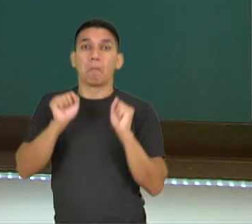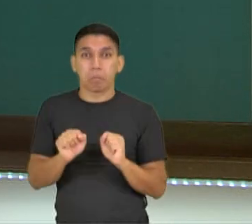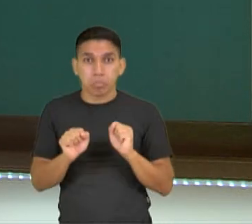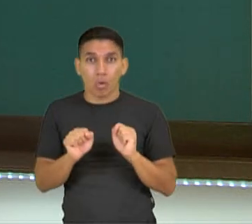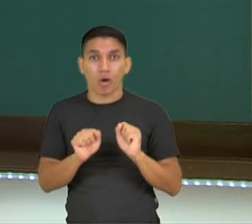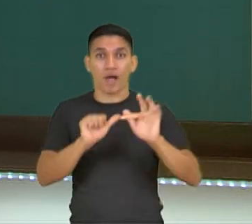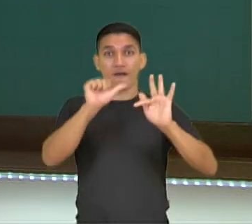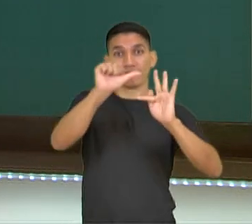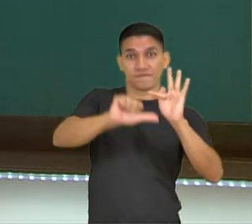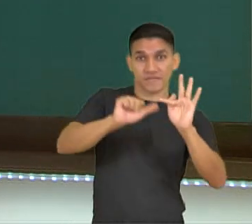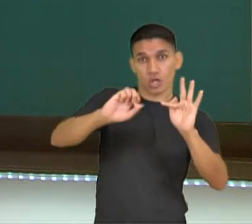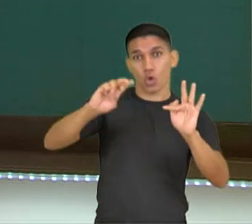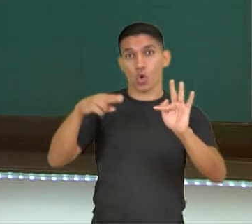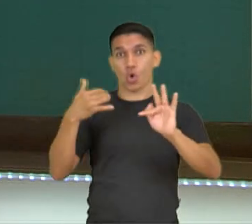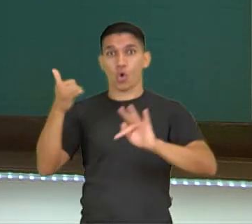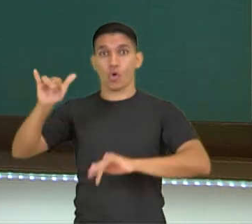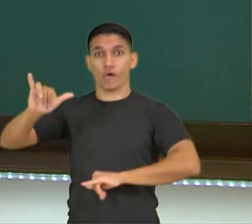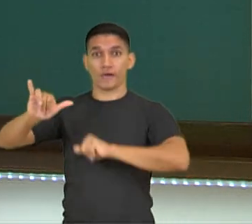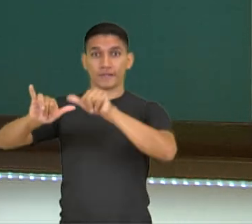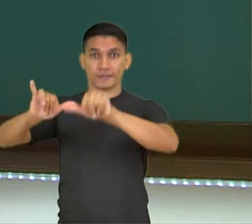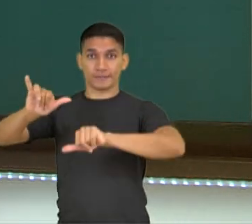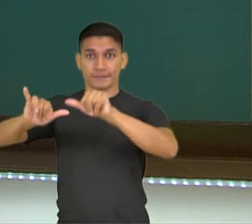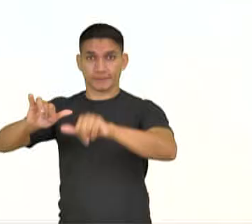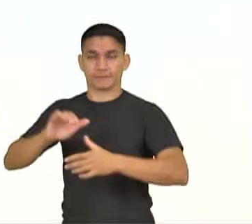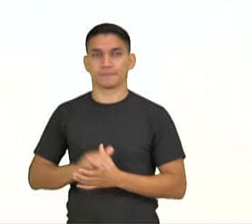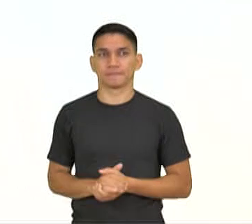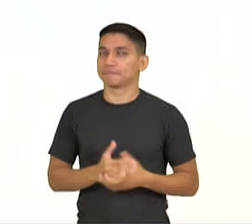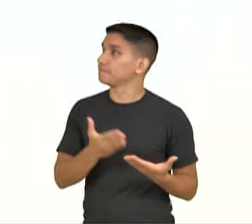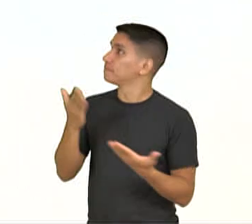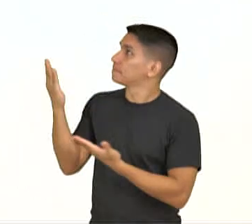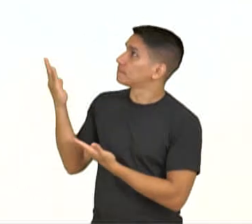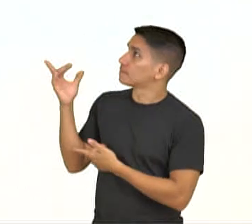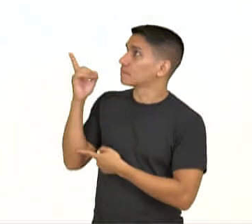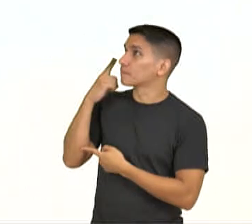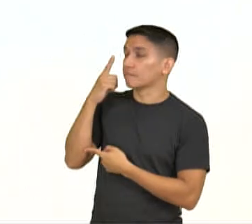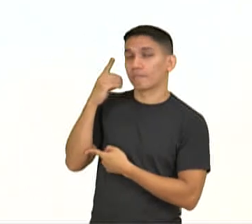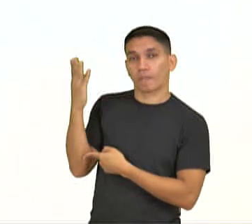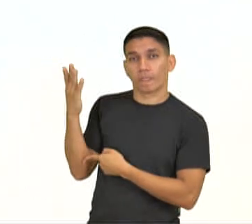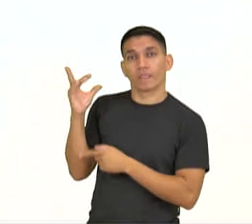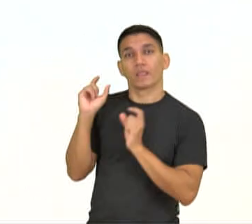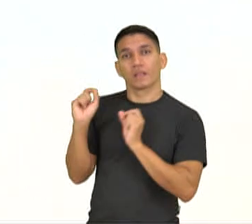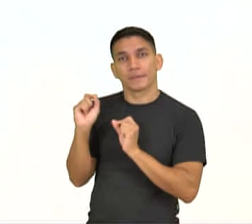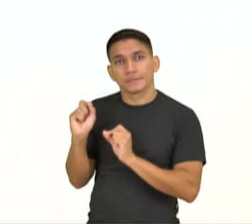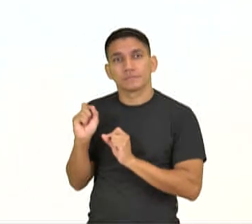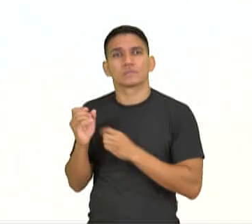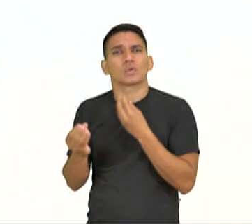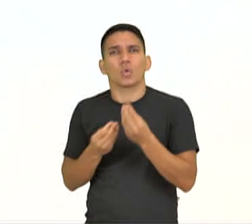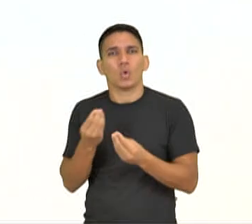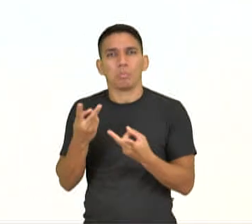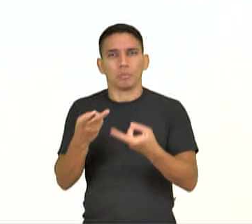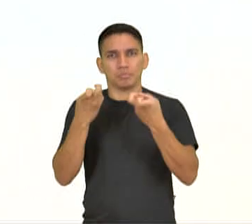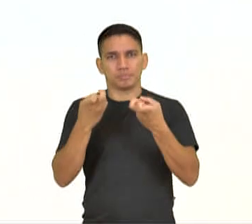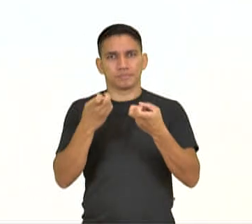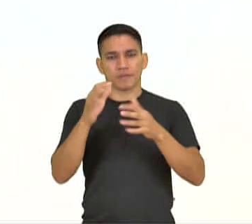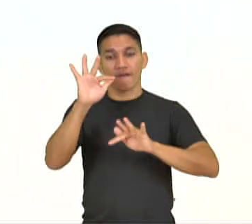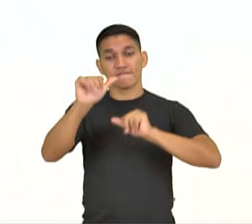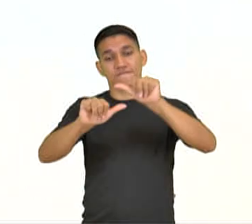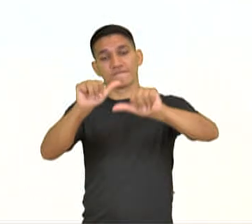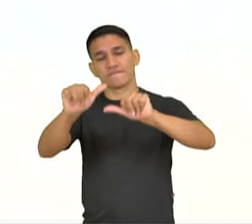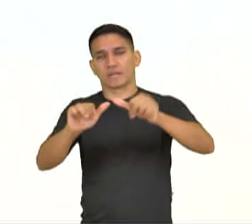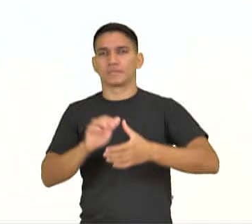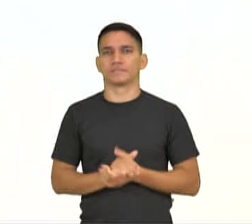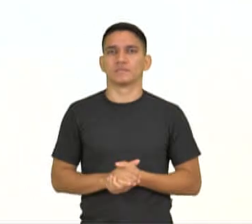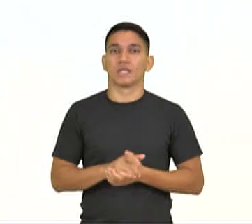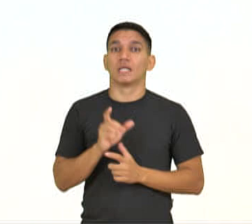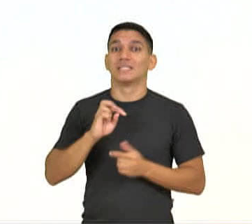físicas ou químicas. Vamos dar uma olhadinha? Então olha aqui, ó, um fenômeno. Antes disso, vamos dar uma olhadinha na definição. Trata-se de um